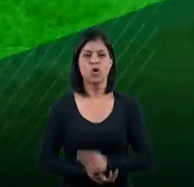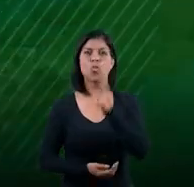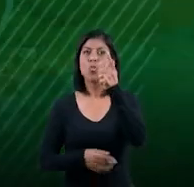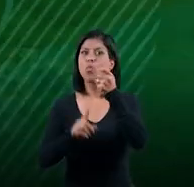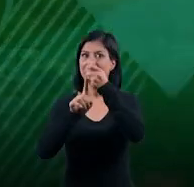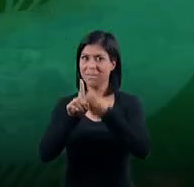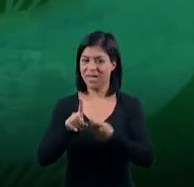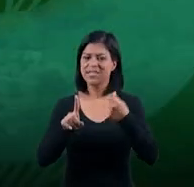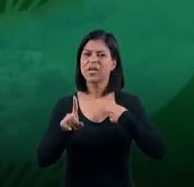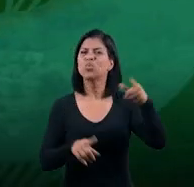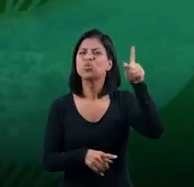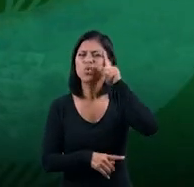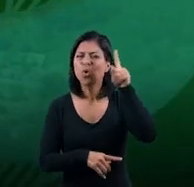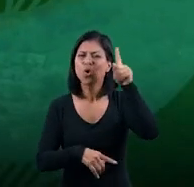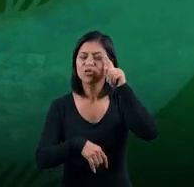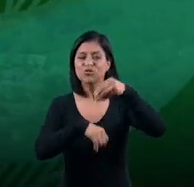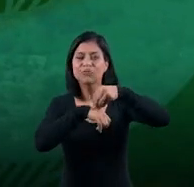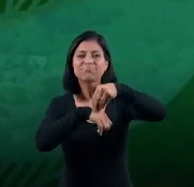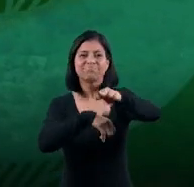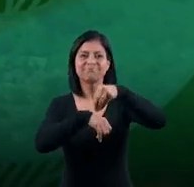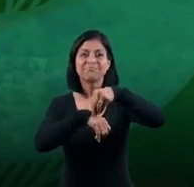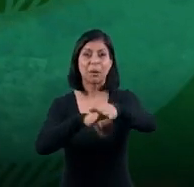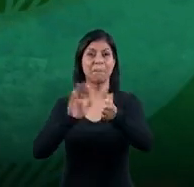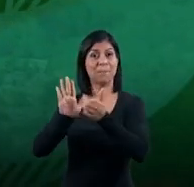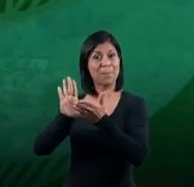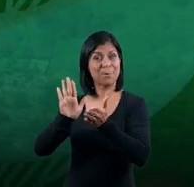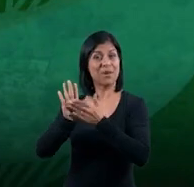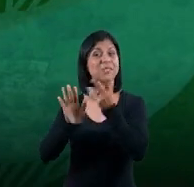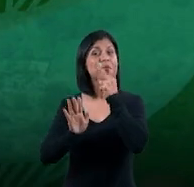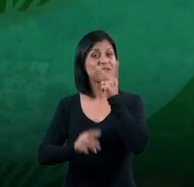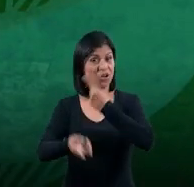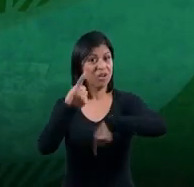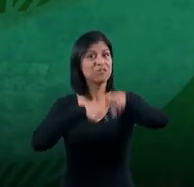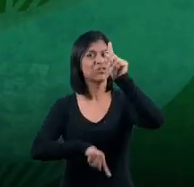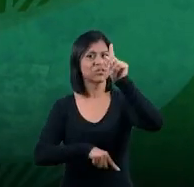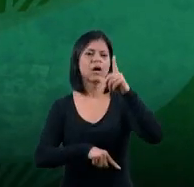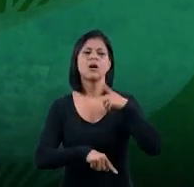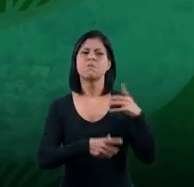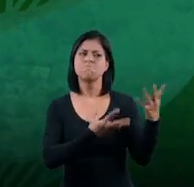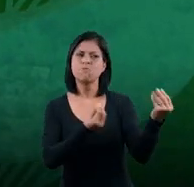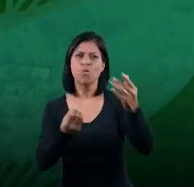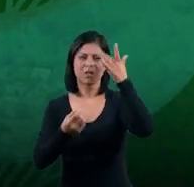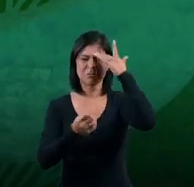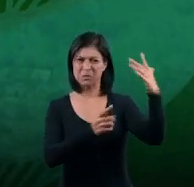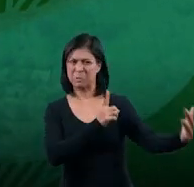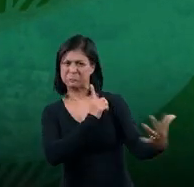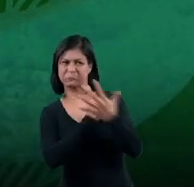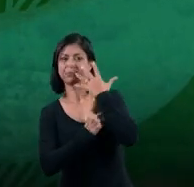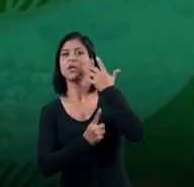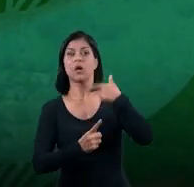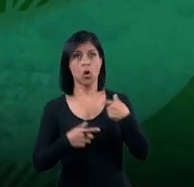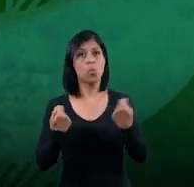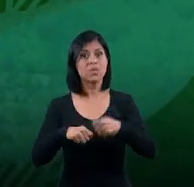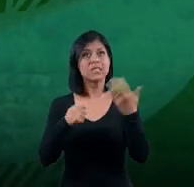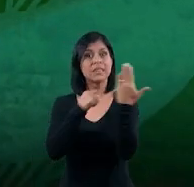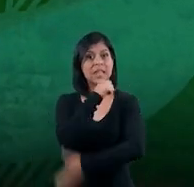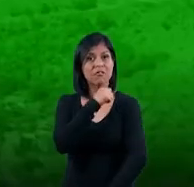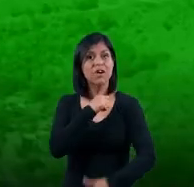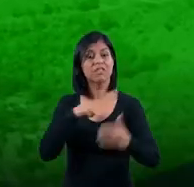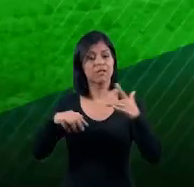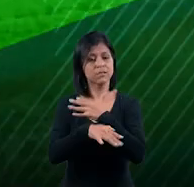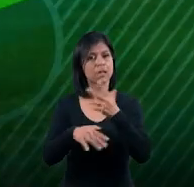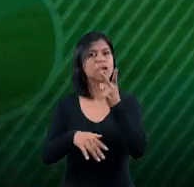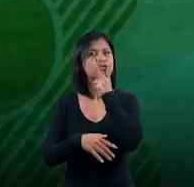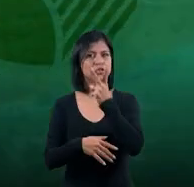vocês. Durante quase um mês, eu estive aqui todos os dias com as minhas propostas para a Vitória avançar. Fui atacado, tive que defender nossa